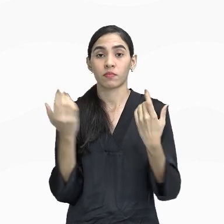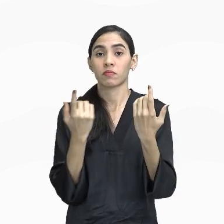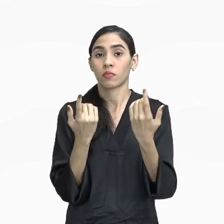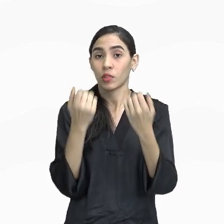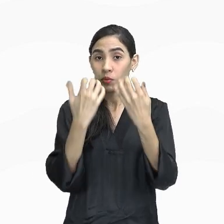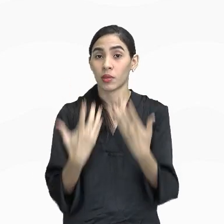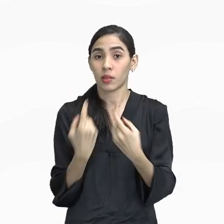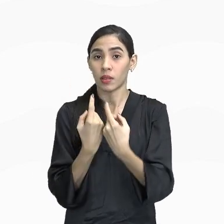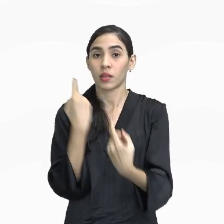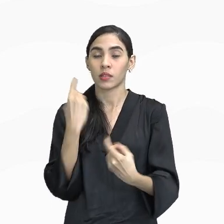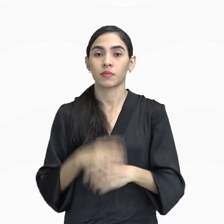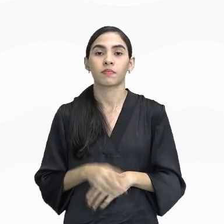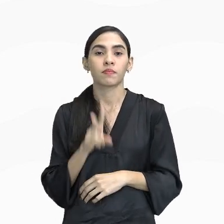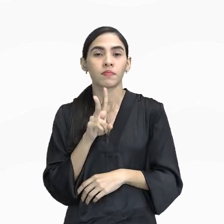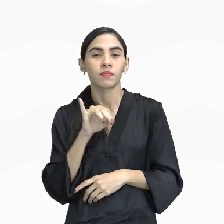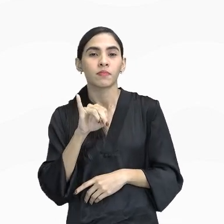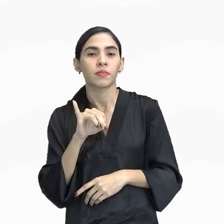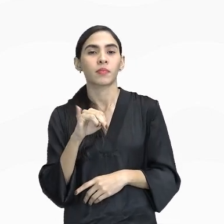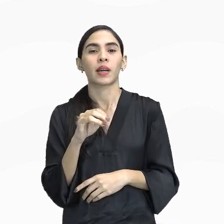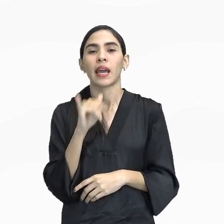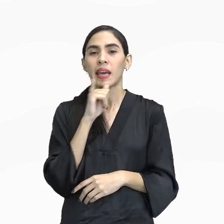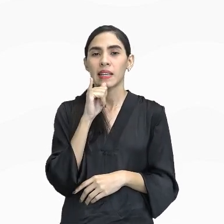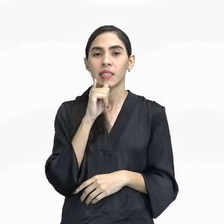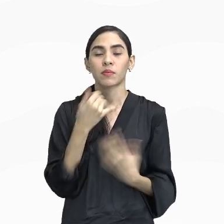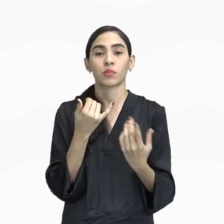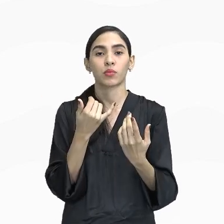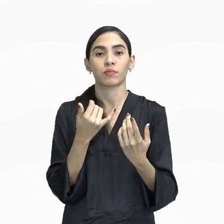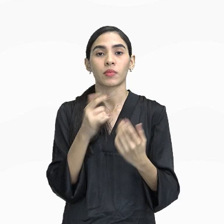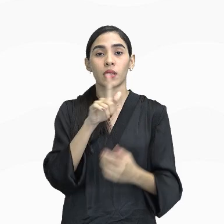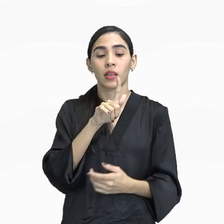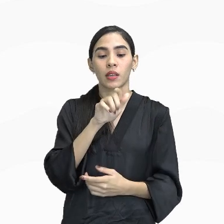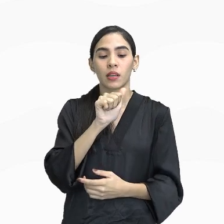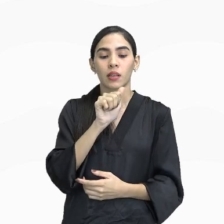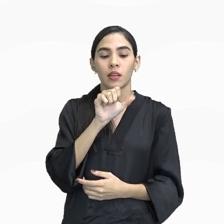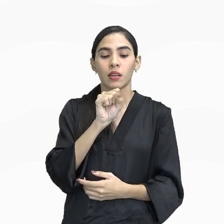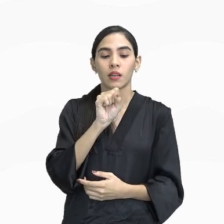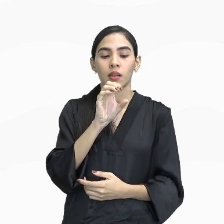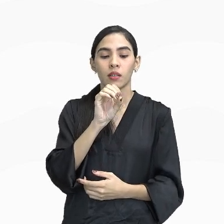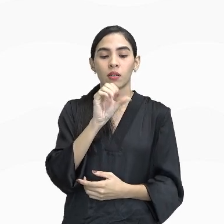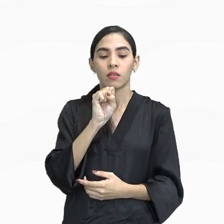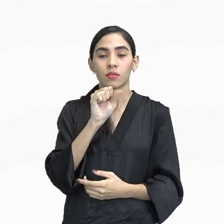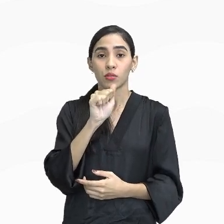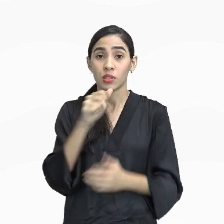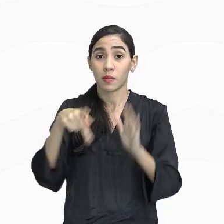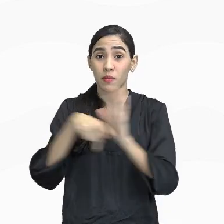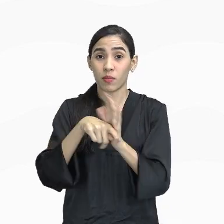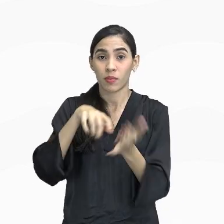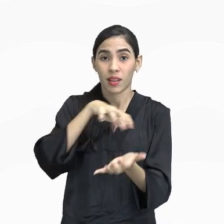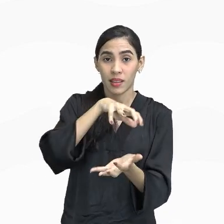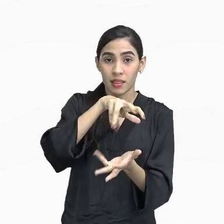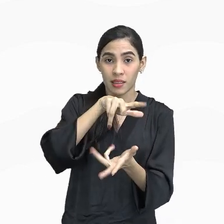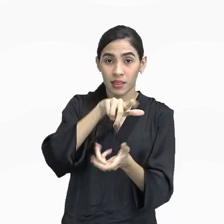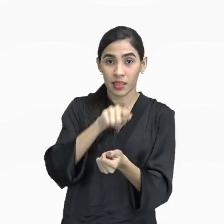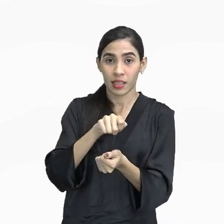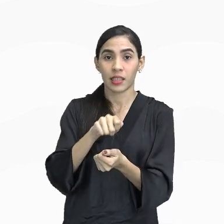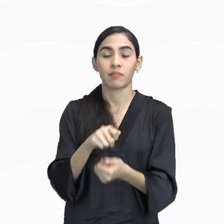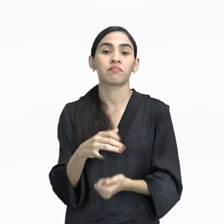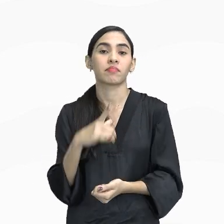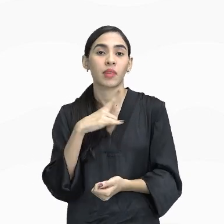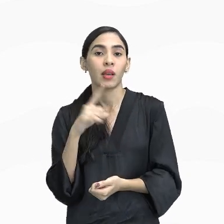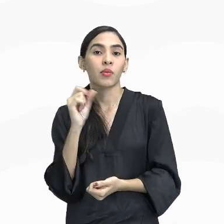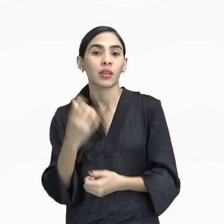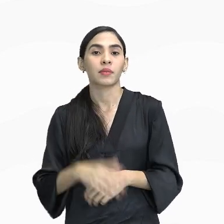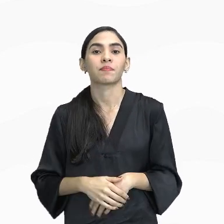anteriormente, ele vai estar ali trabalhando na parte gasosa da atmosfera. Então nós temos ali, possuem